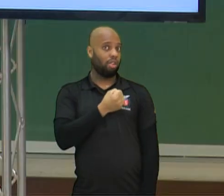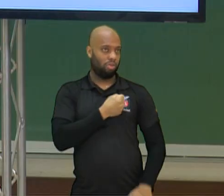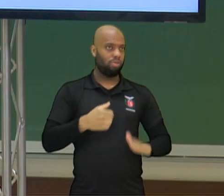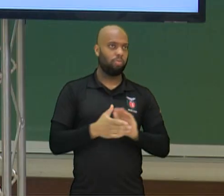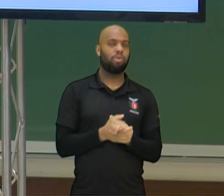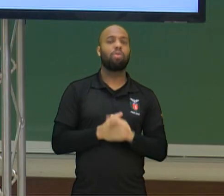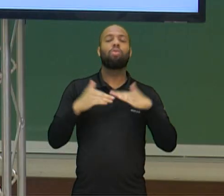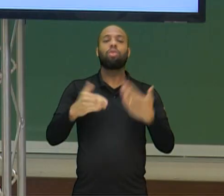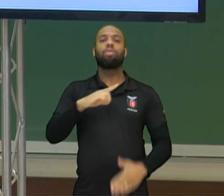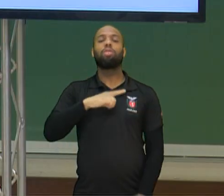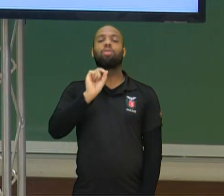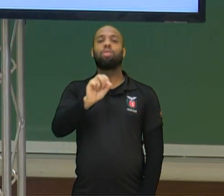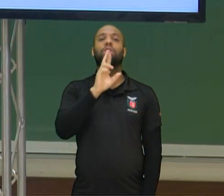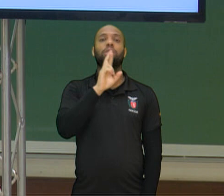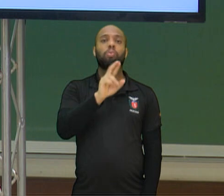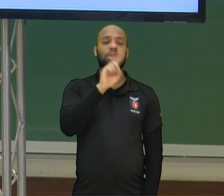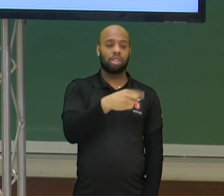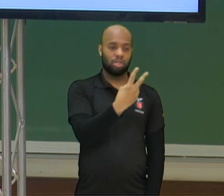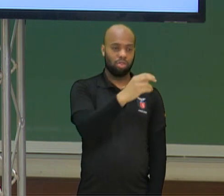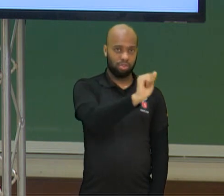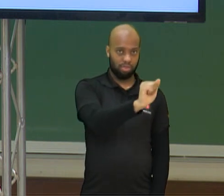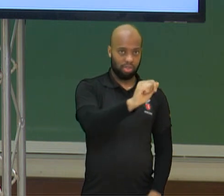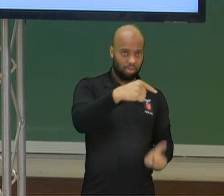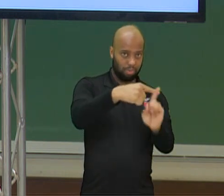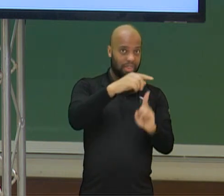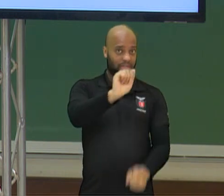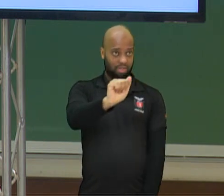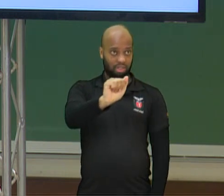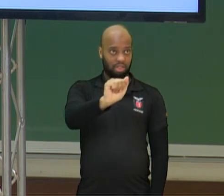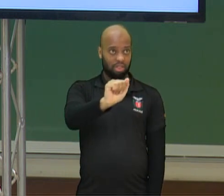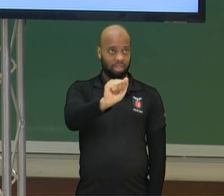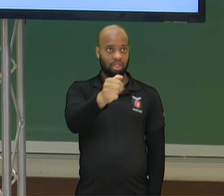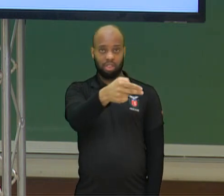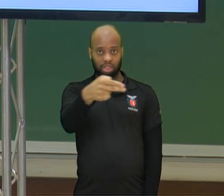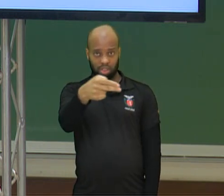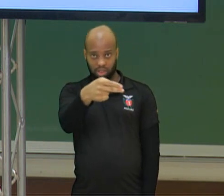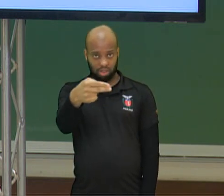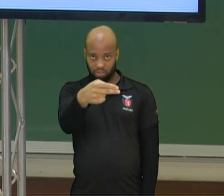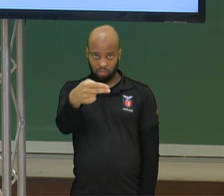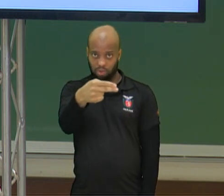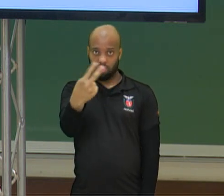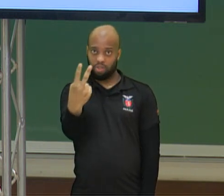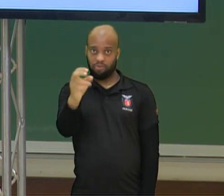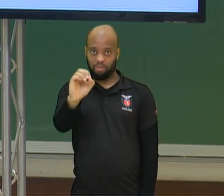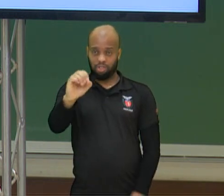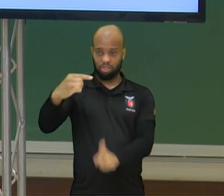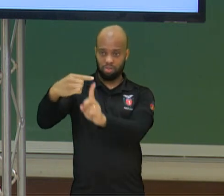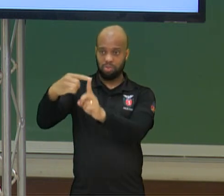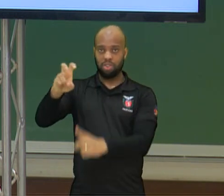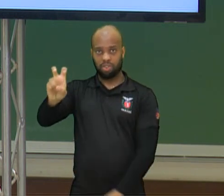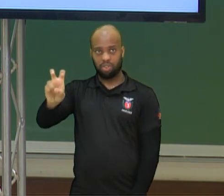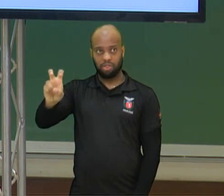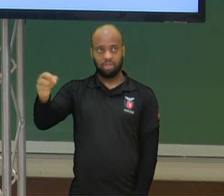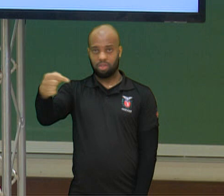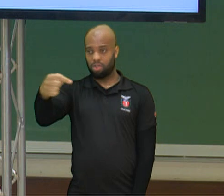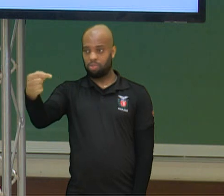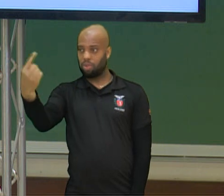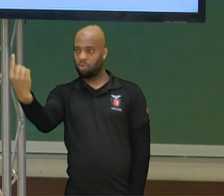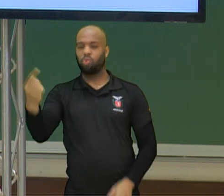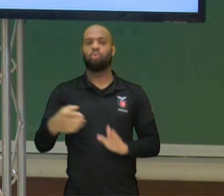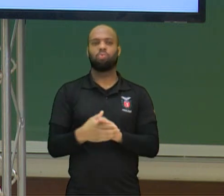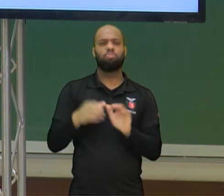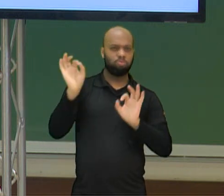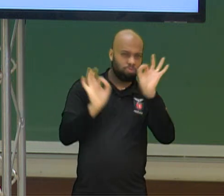em 2A mais A e igual a 20 mais 5 menos 1.